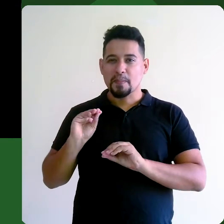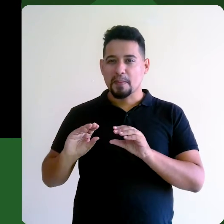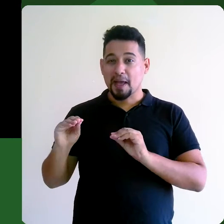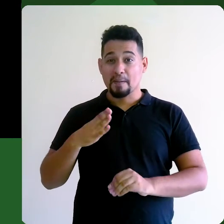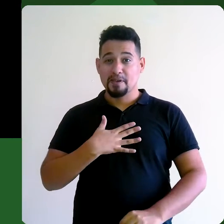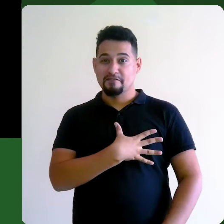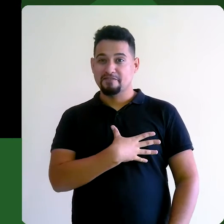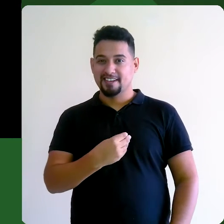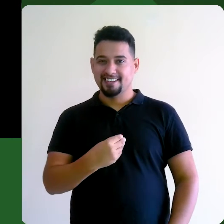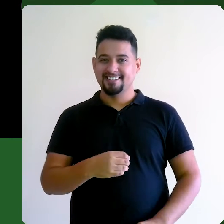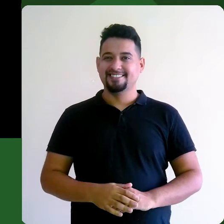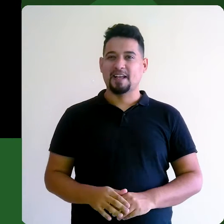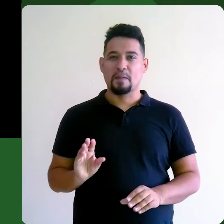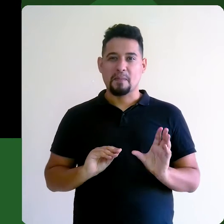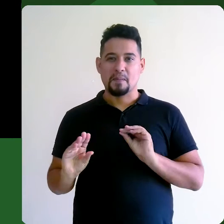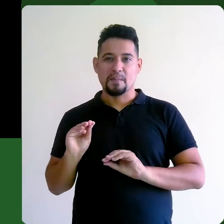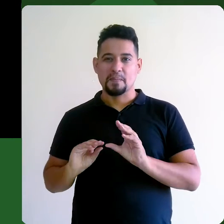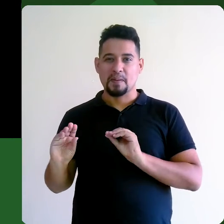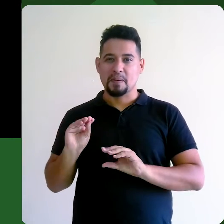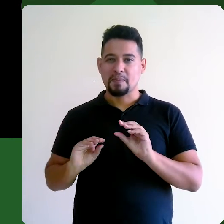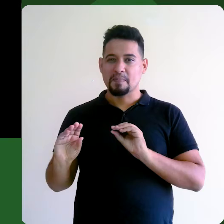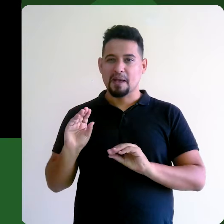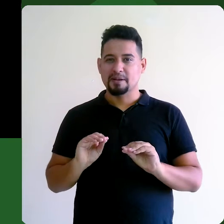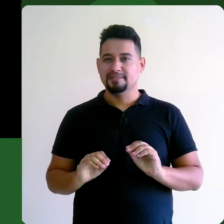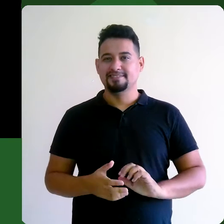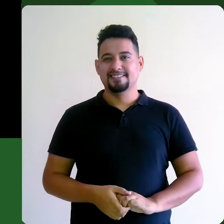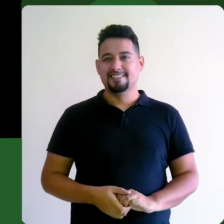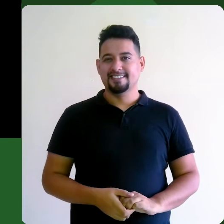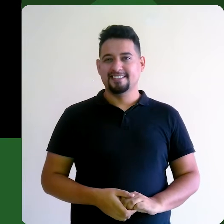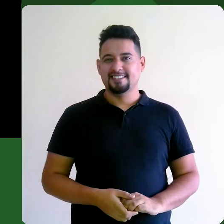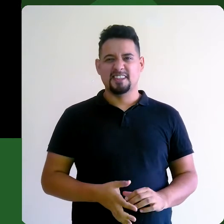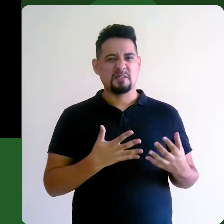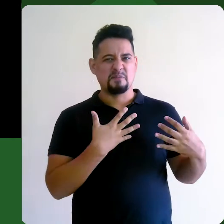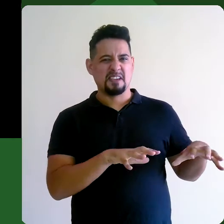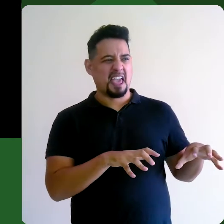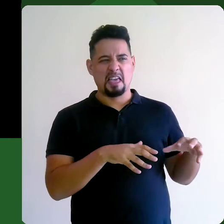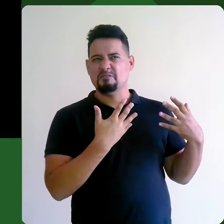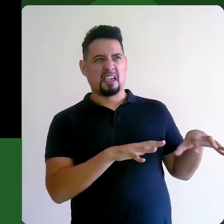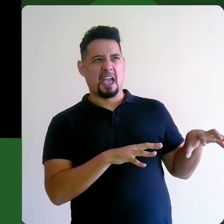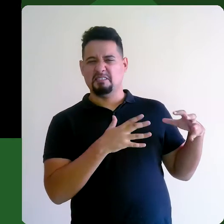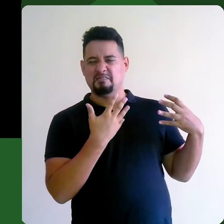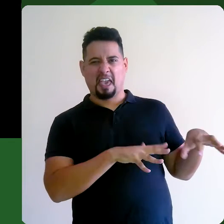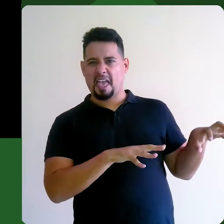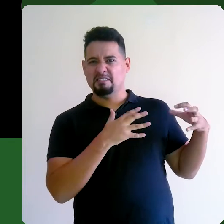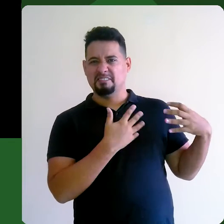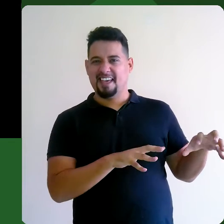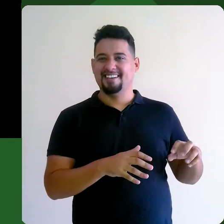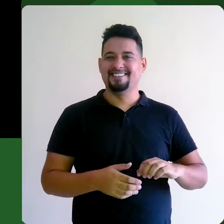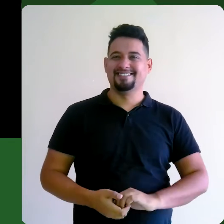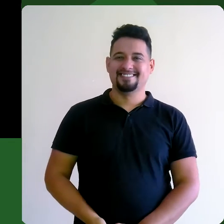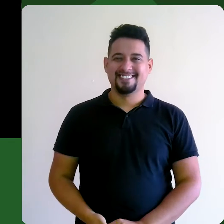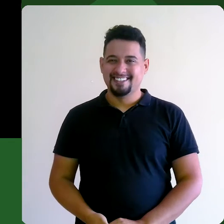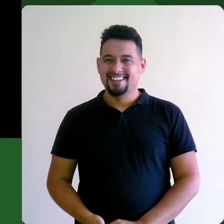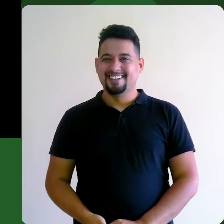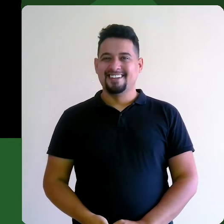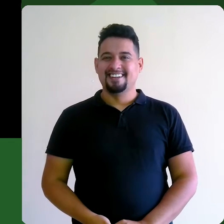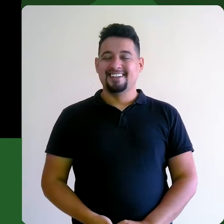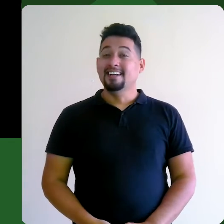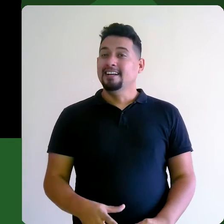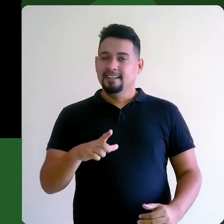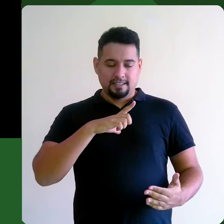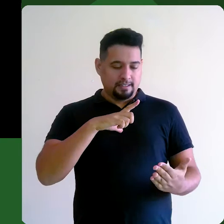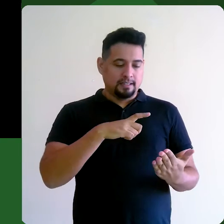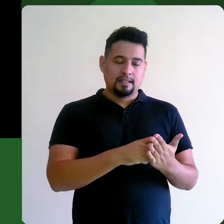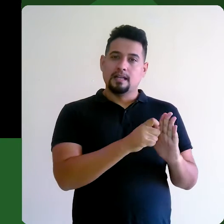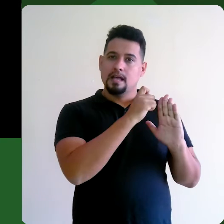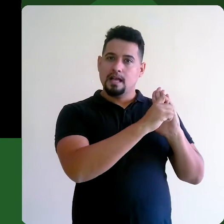boquinha, é a minha filha que tá se negando alguma coisa ali na sala. Bom, então